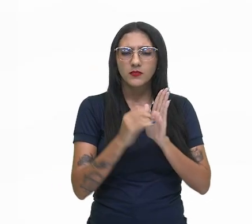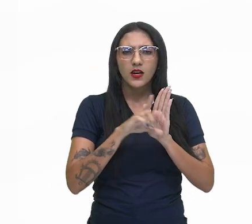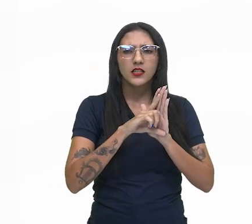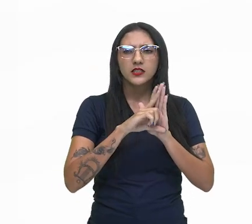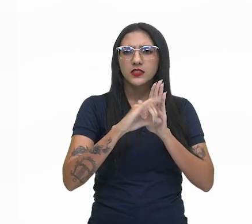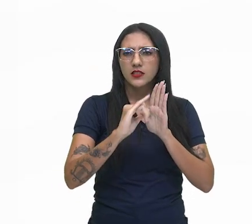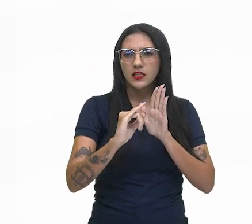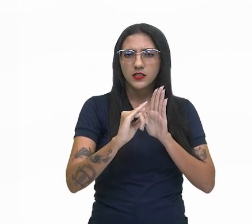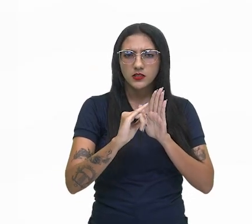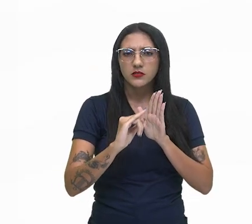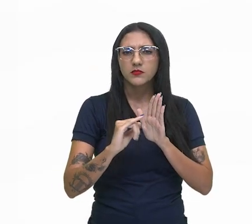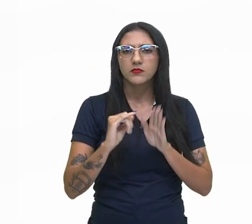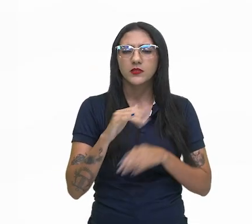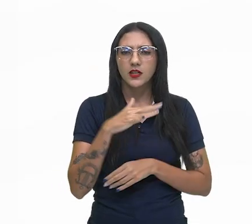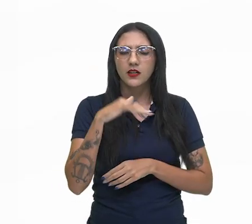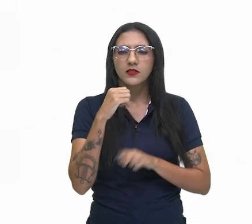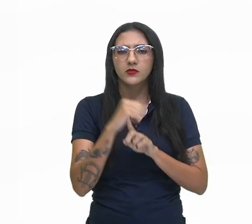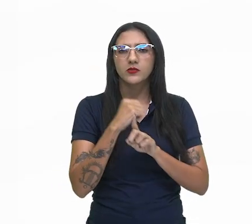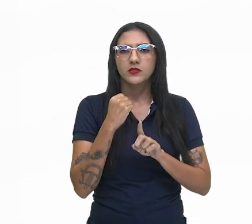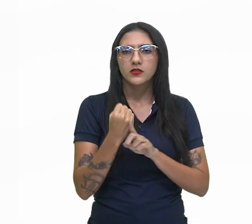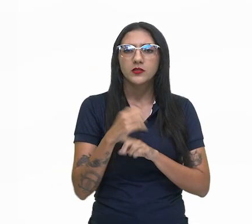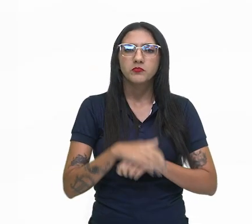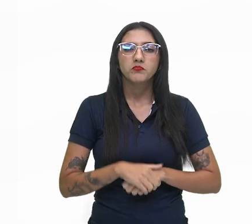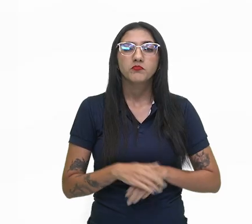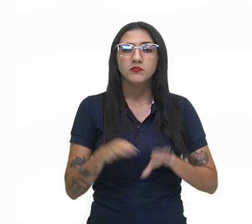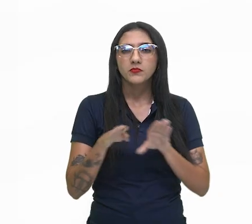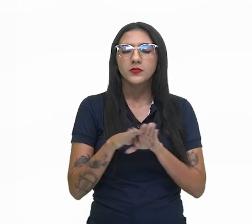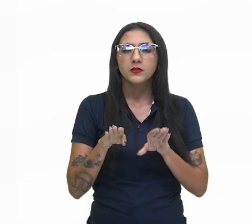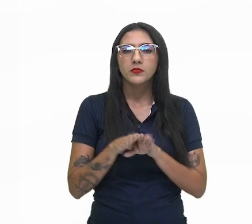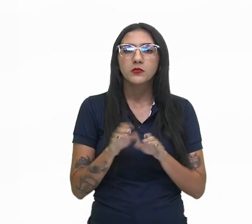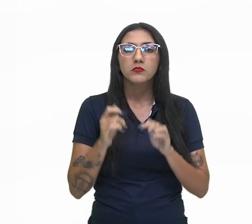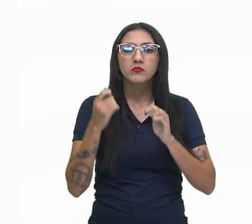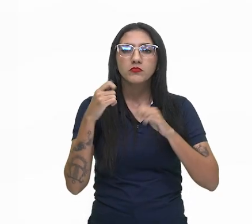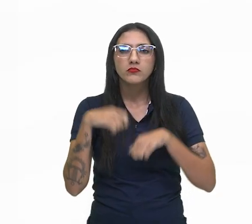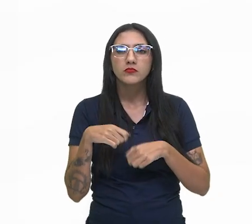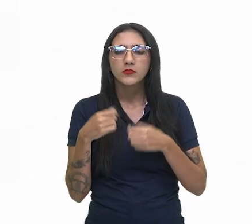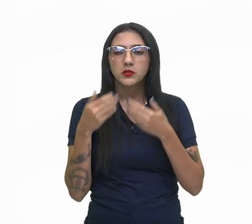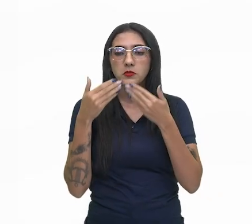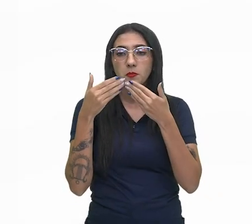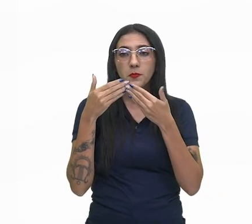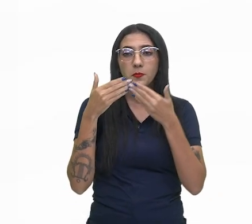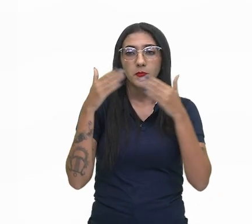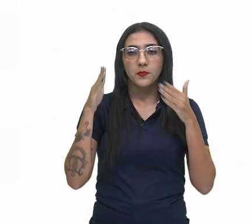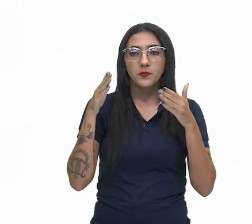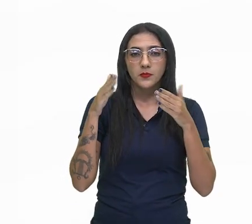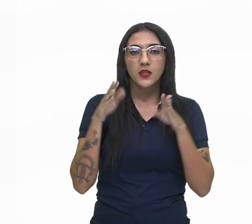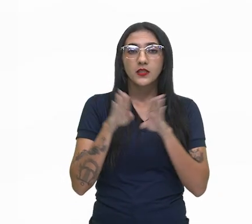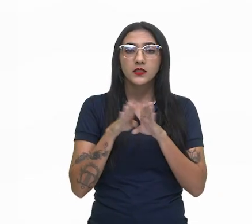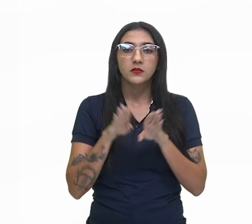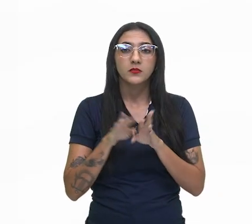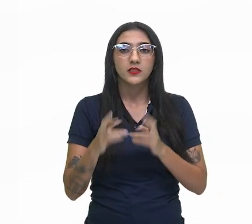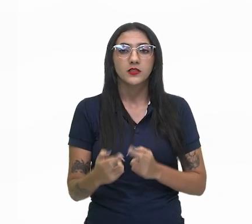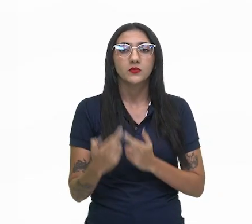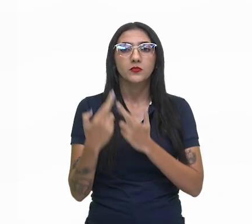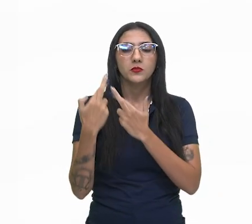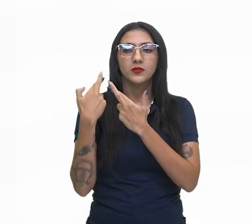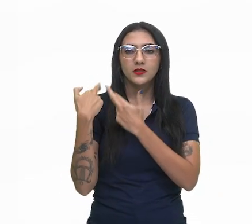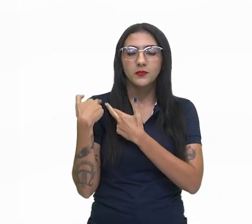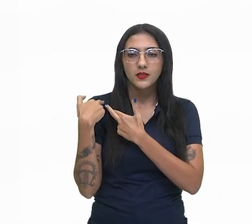leis constitucionais. E a transparência e responsabilidade,